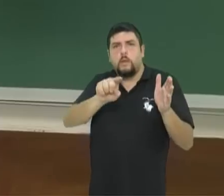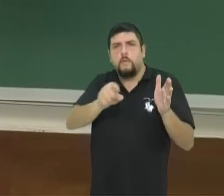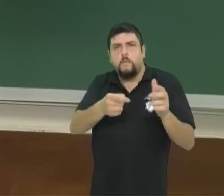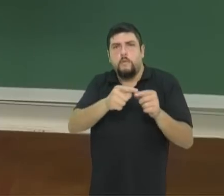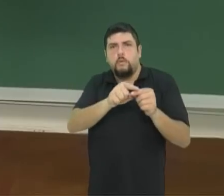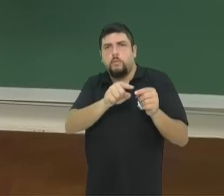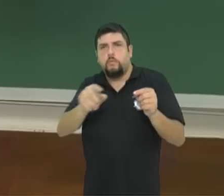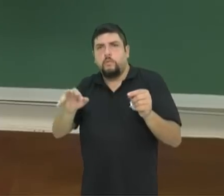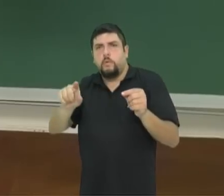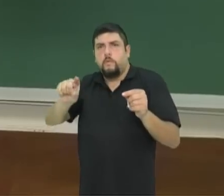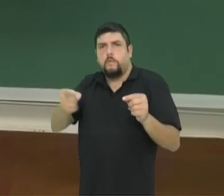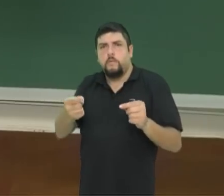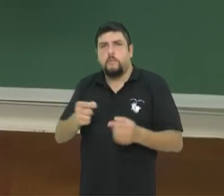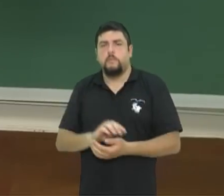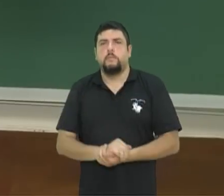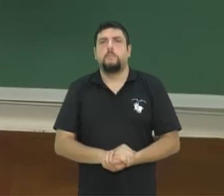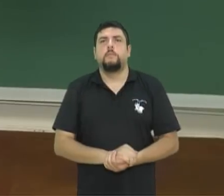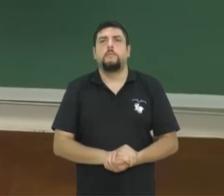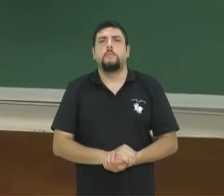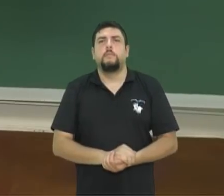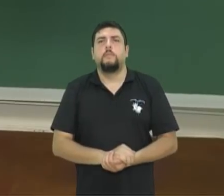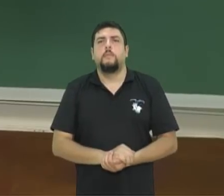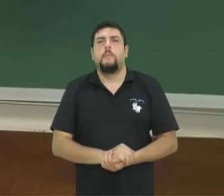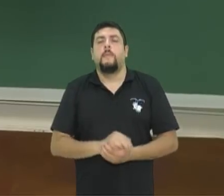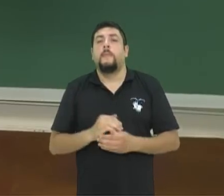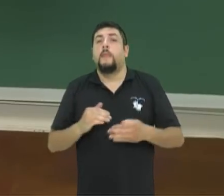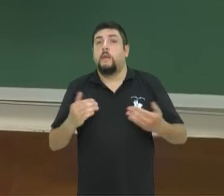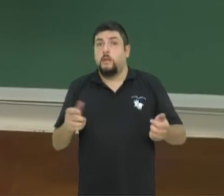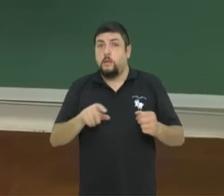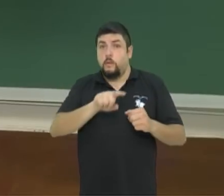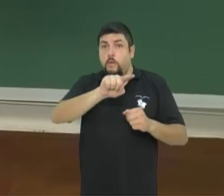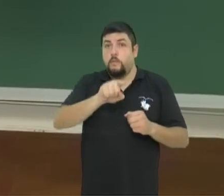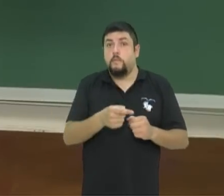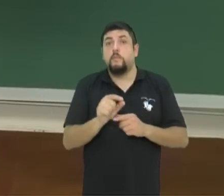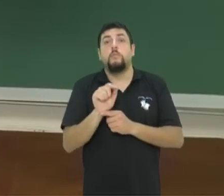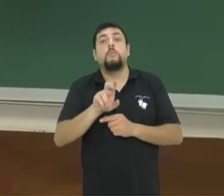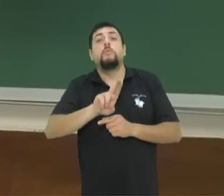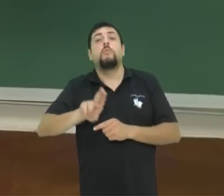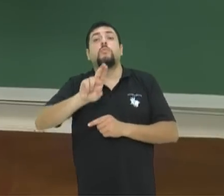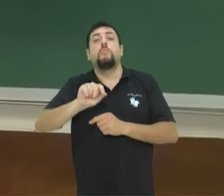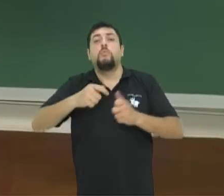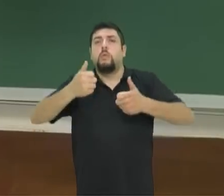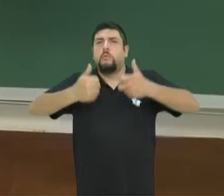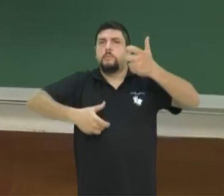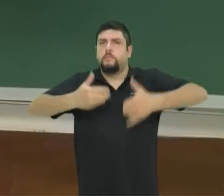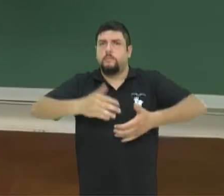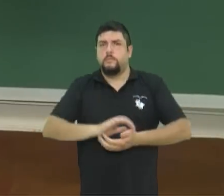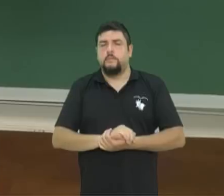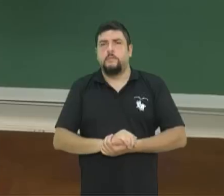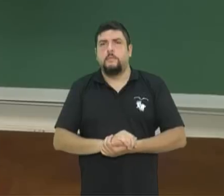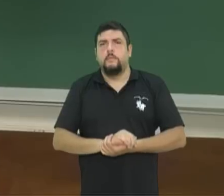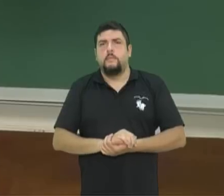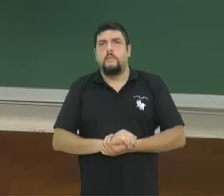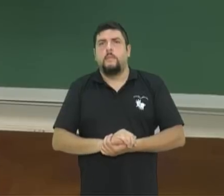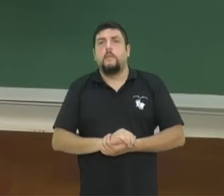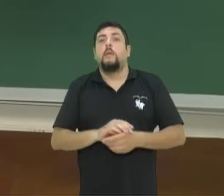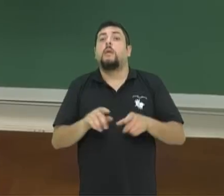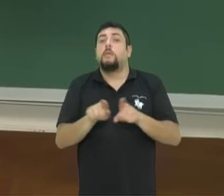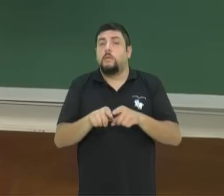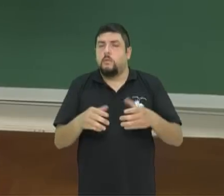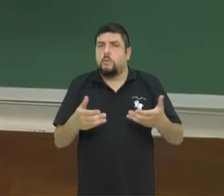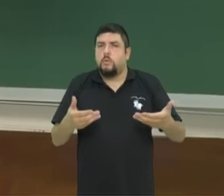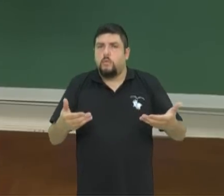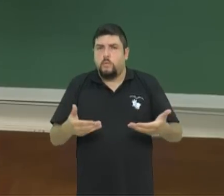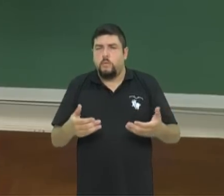entre vírgulas ali. Então, aqui em ambos os casos, a vírgula é usada para elucidar uma explicação, né? A gente pode dizer assim. E nos dias de